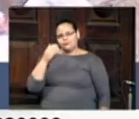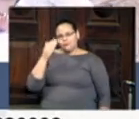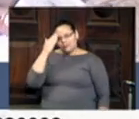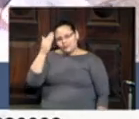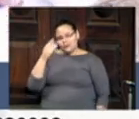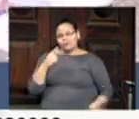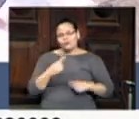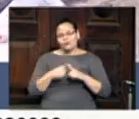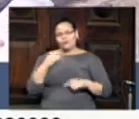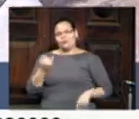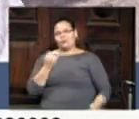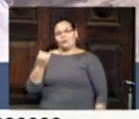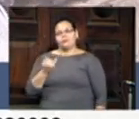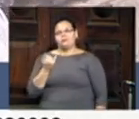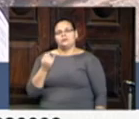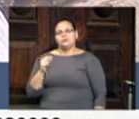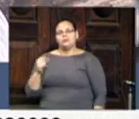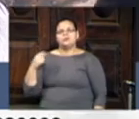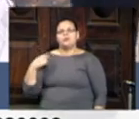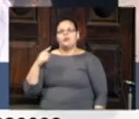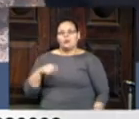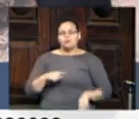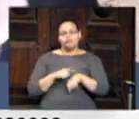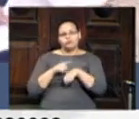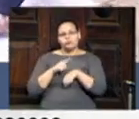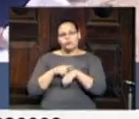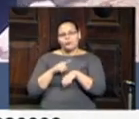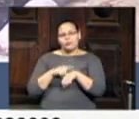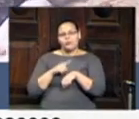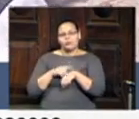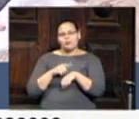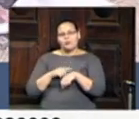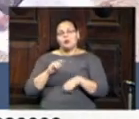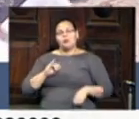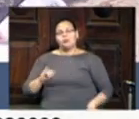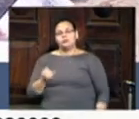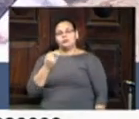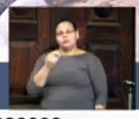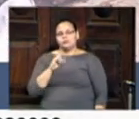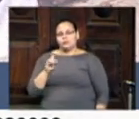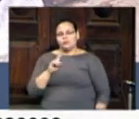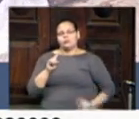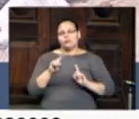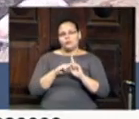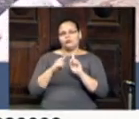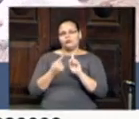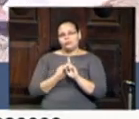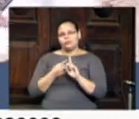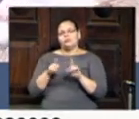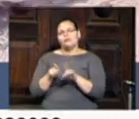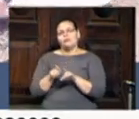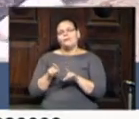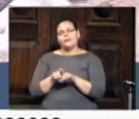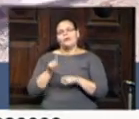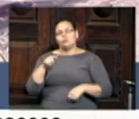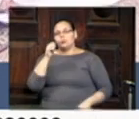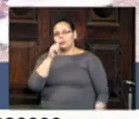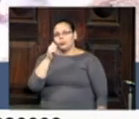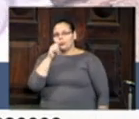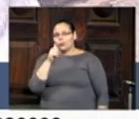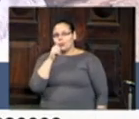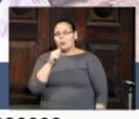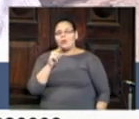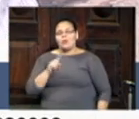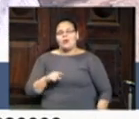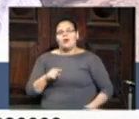como é importante esse projeto que nós aprovamos nesse momento, que vai dar oportunidade não só às gestantes, como também, principalmente, às mulheres com crianças